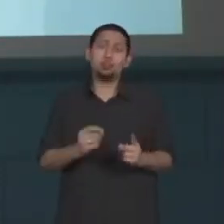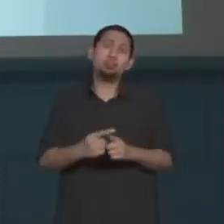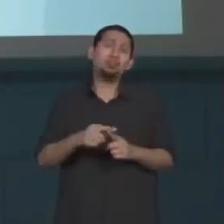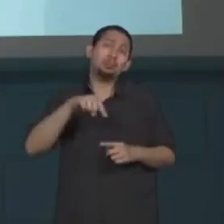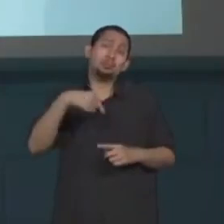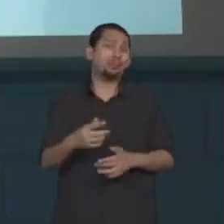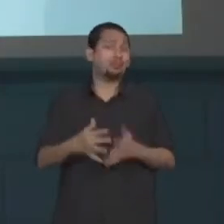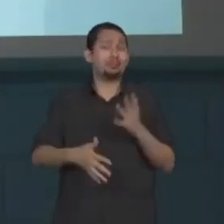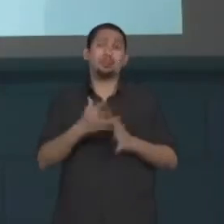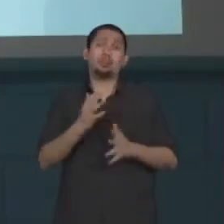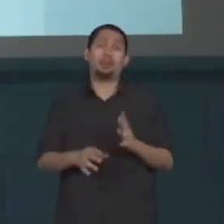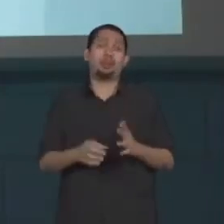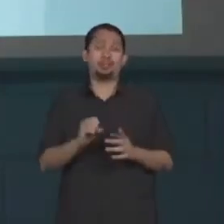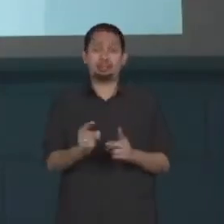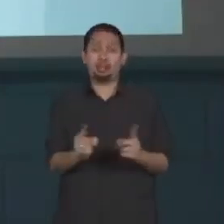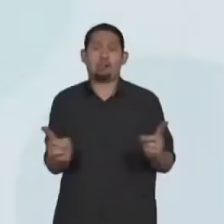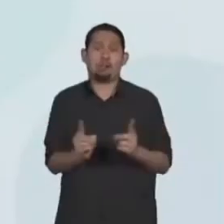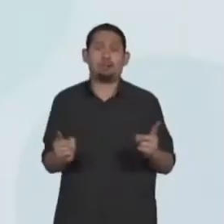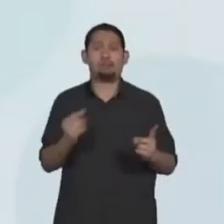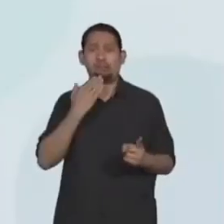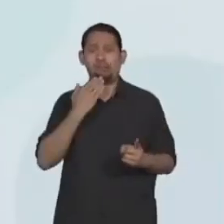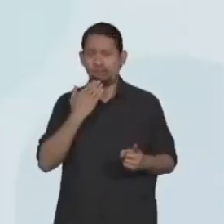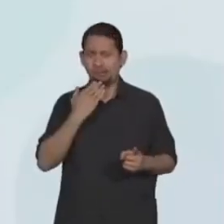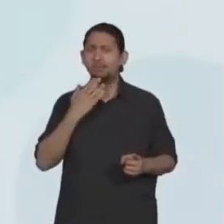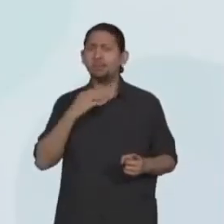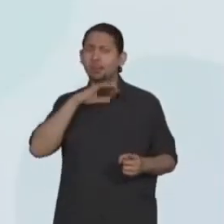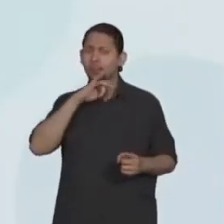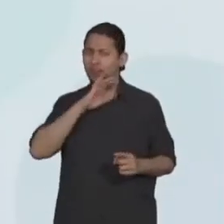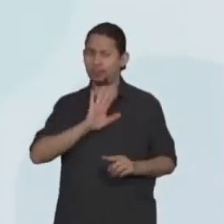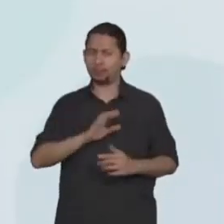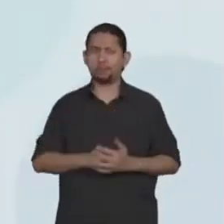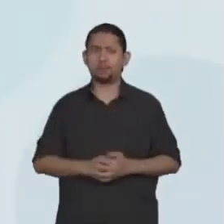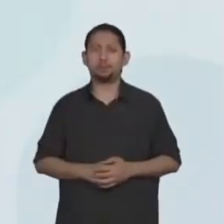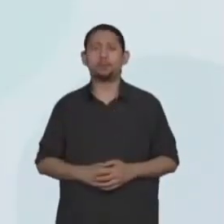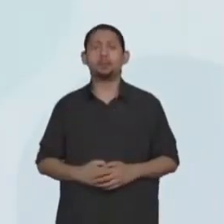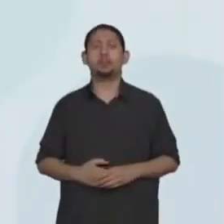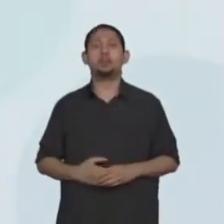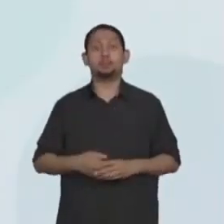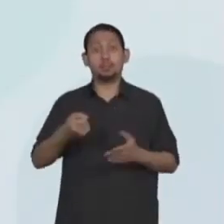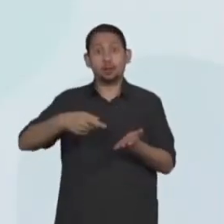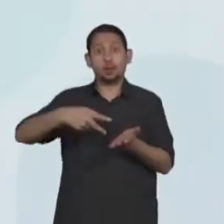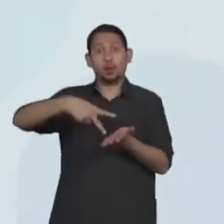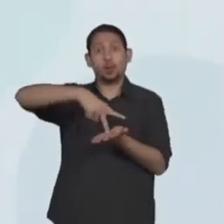atrapalhar no funcionamento do seu robô. O compasso, elástico